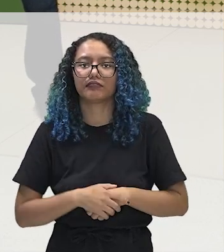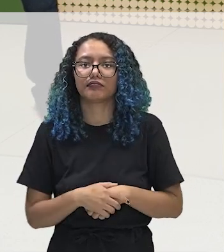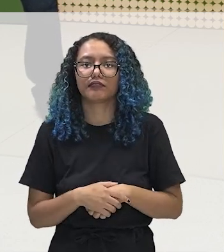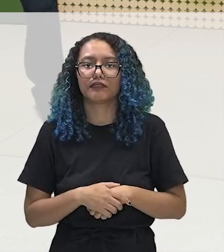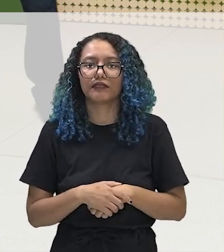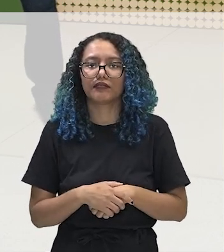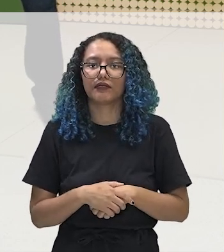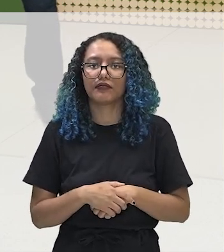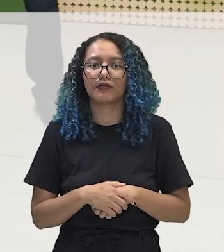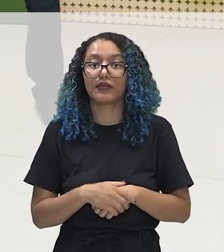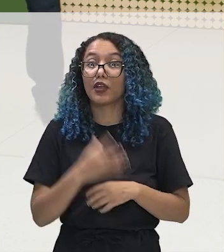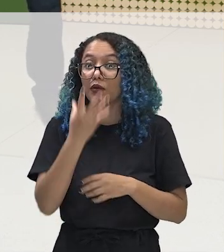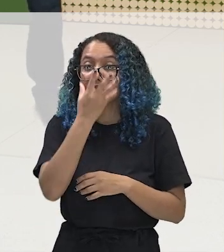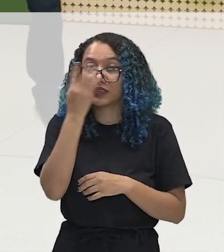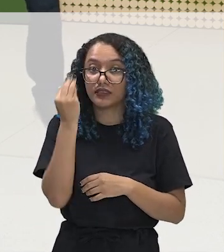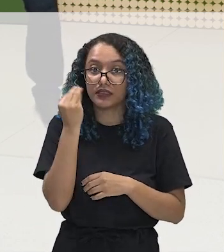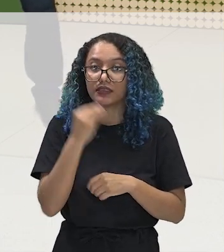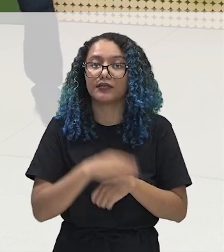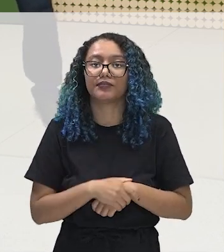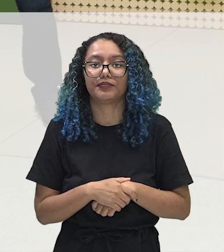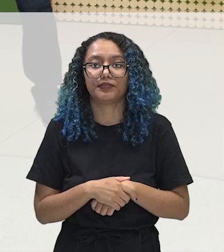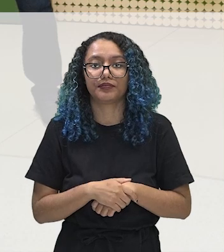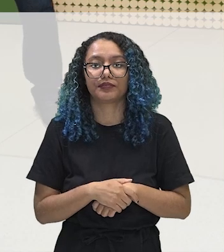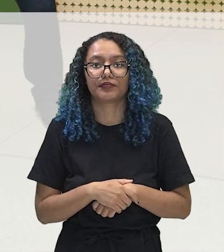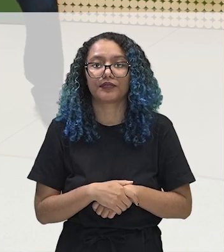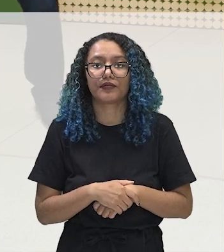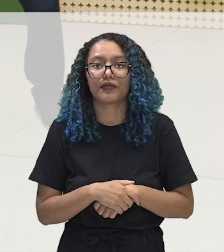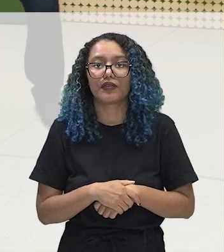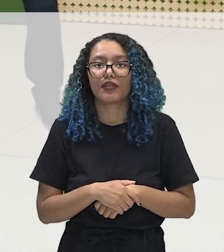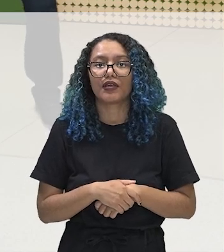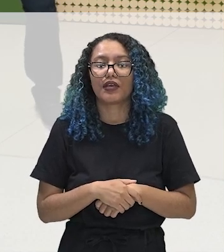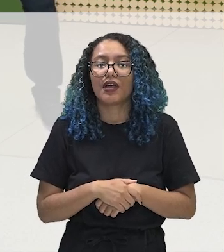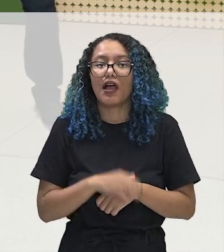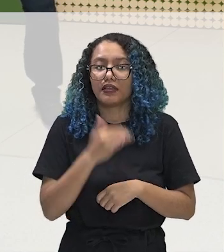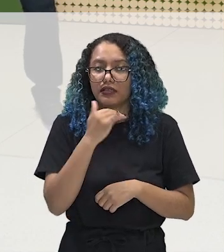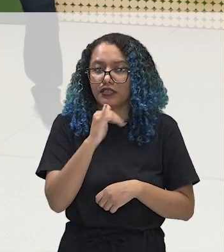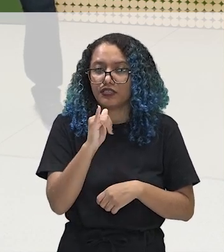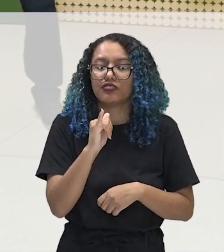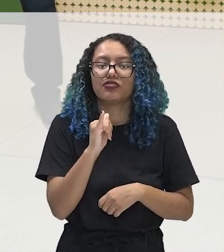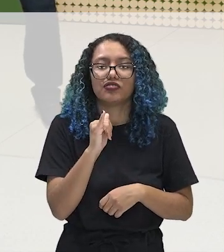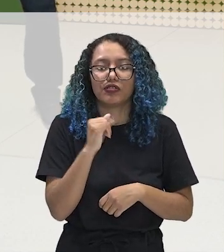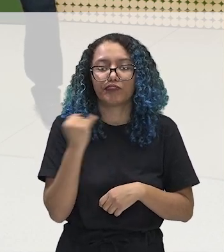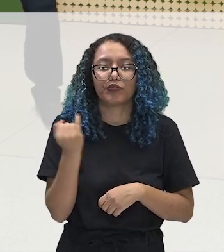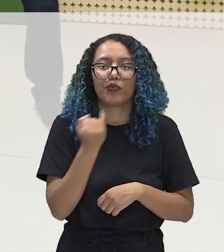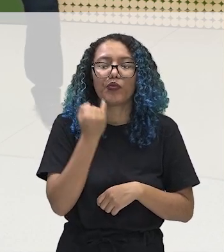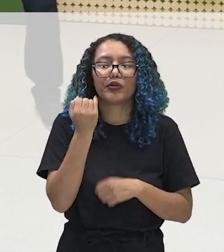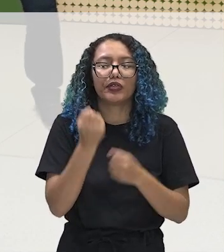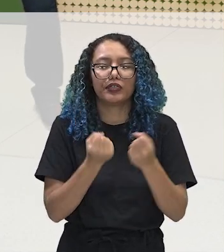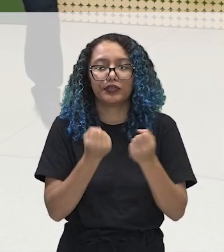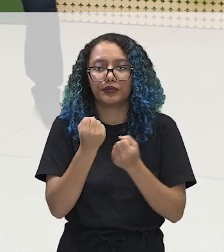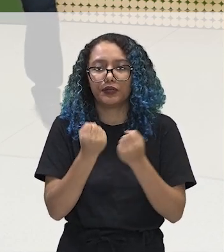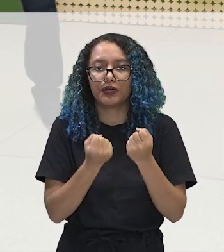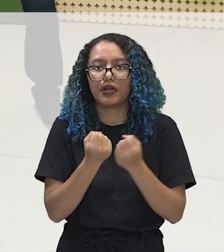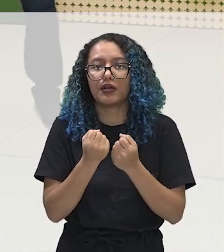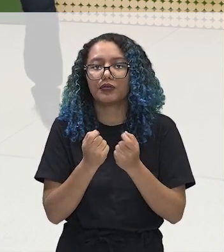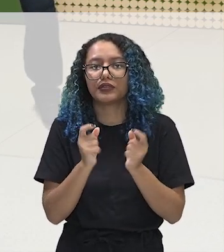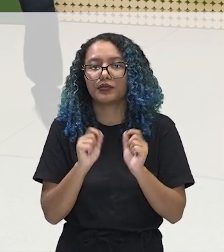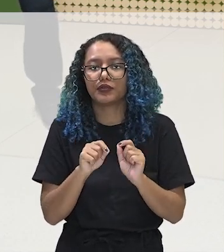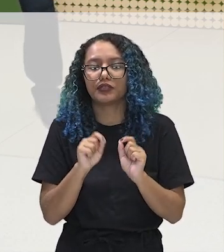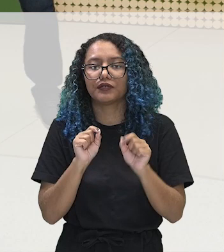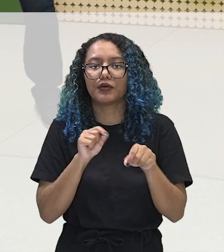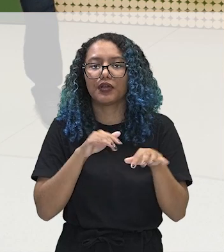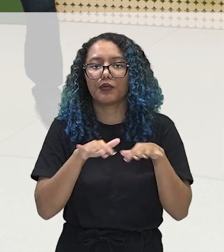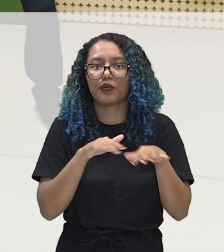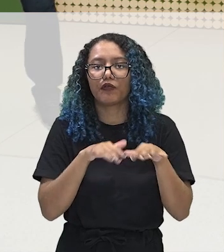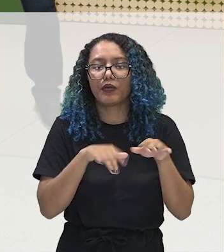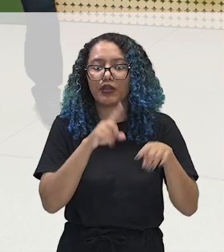a geração de energia elétrica para o carro é crucial que nós tenhamos aí uma variação de fluxo, ou seja,